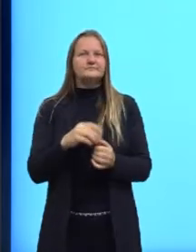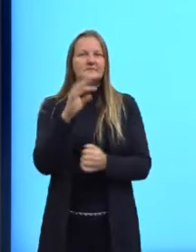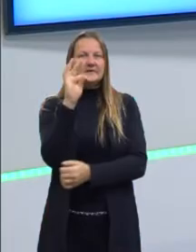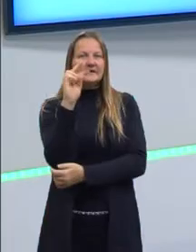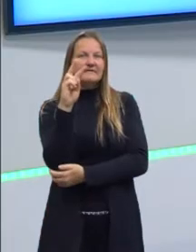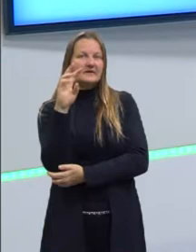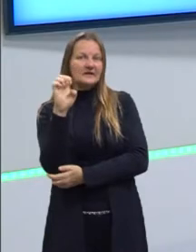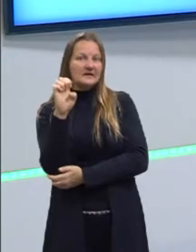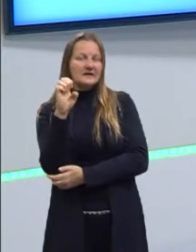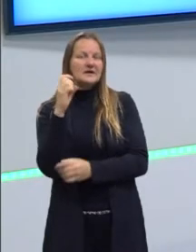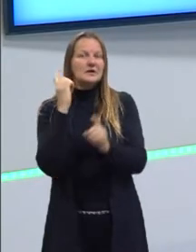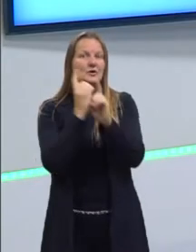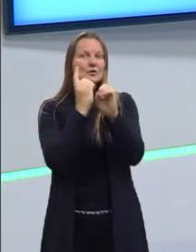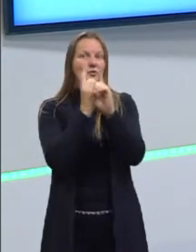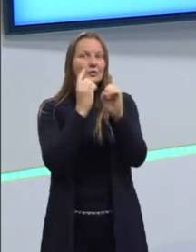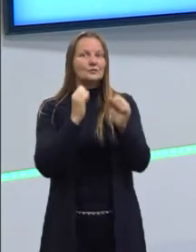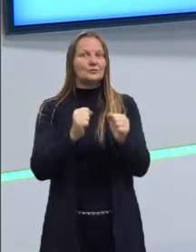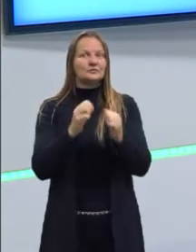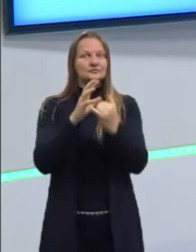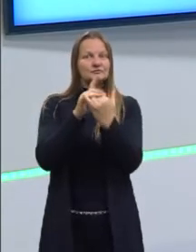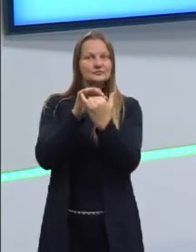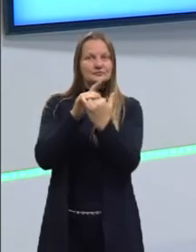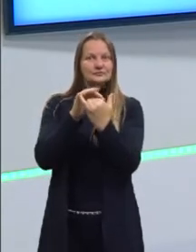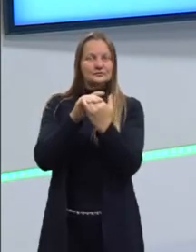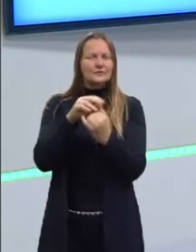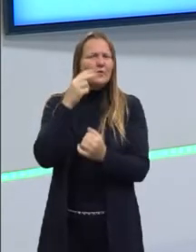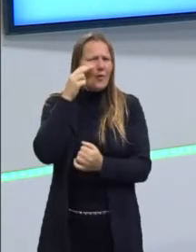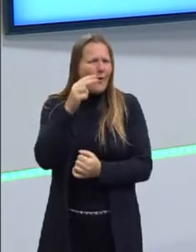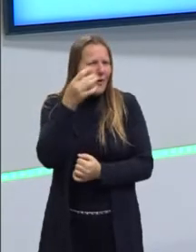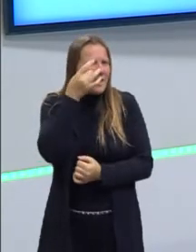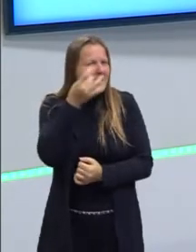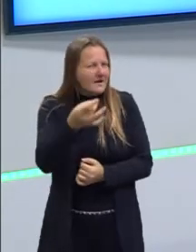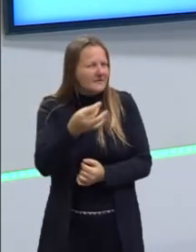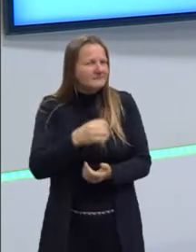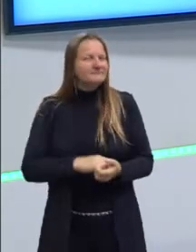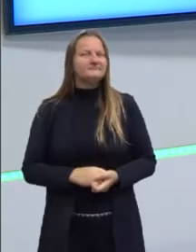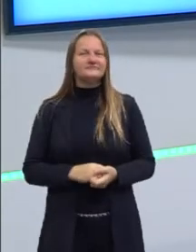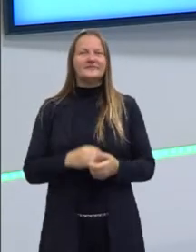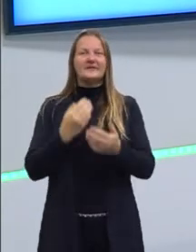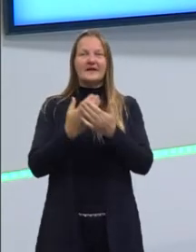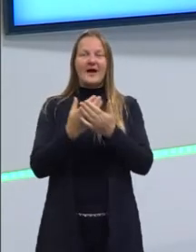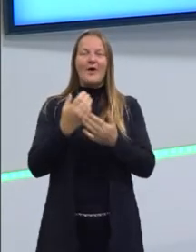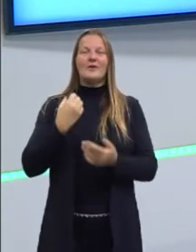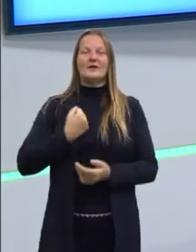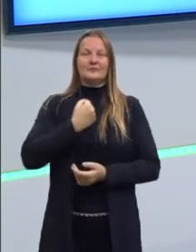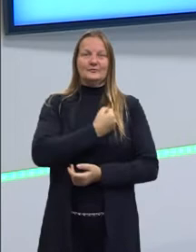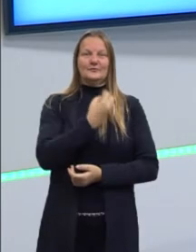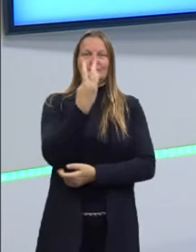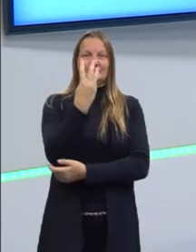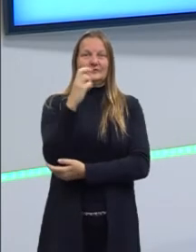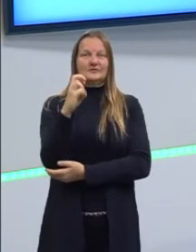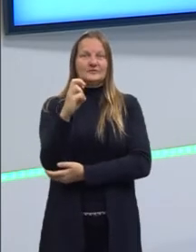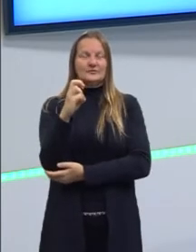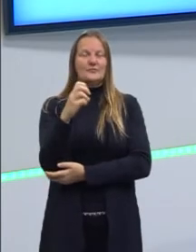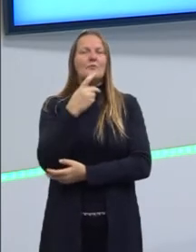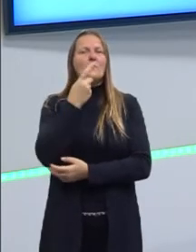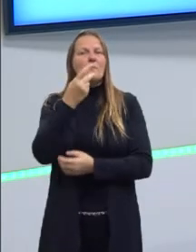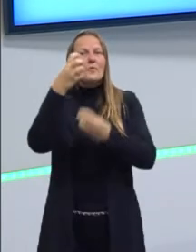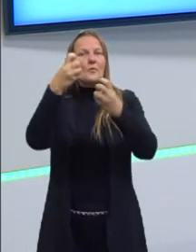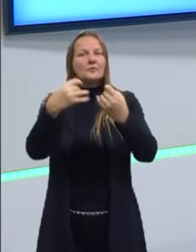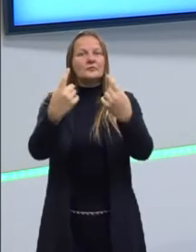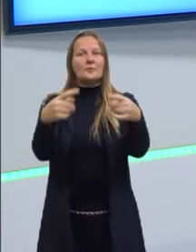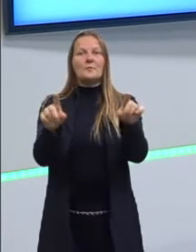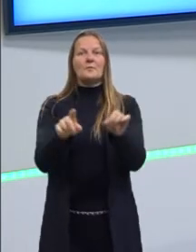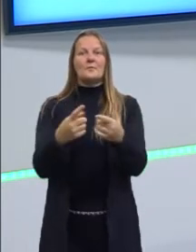da TV vocês encontram ela aí no YouTube tem uma olhadinha porque é uma aula 35 a gente fala bastante sobre